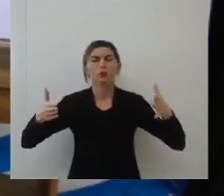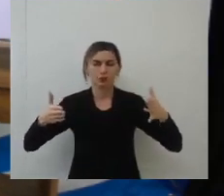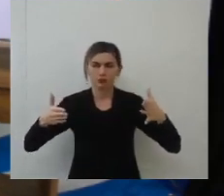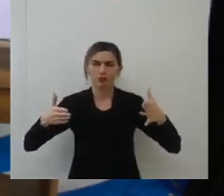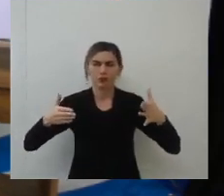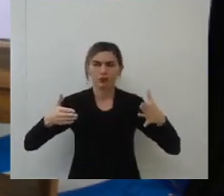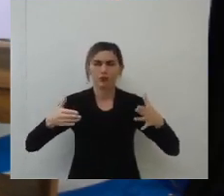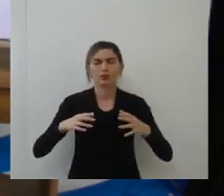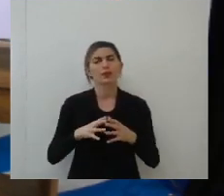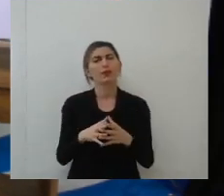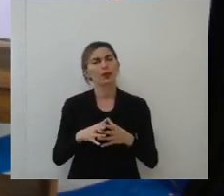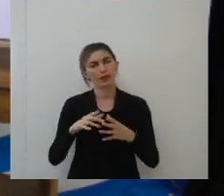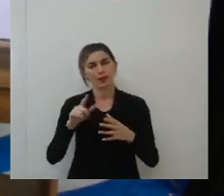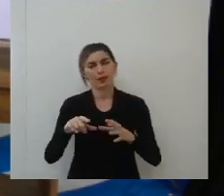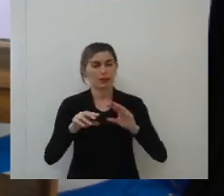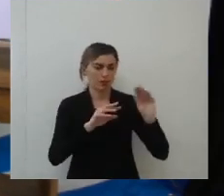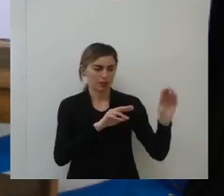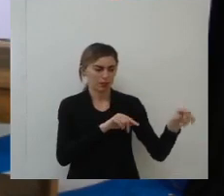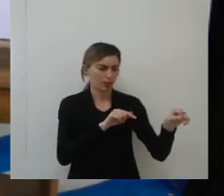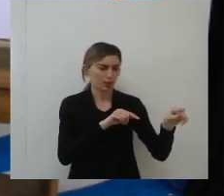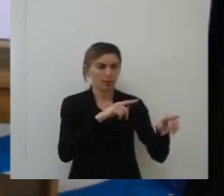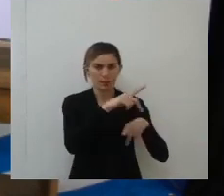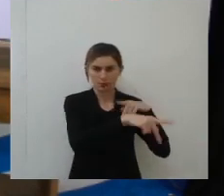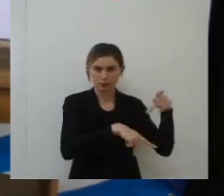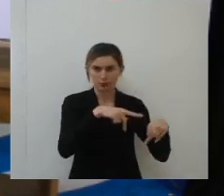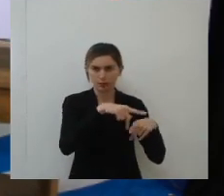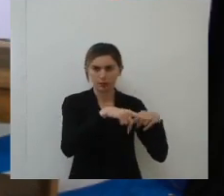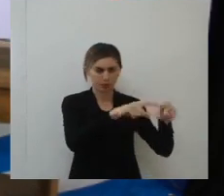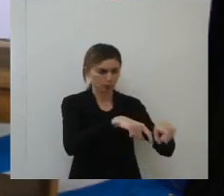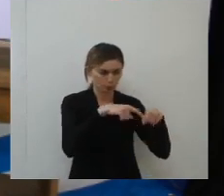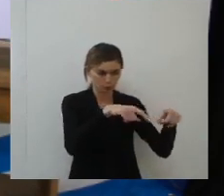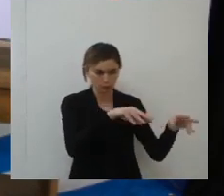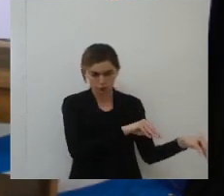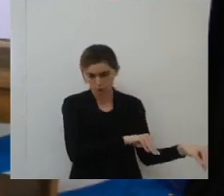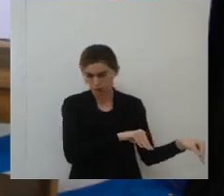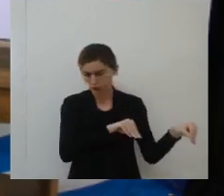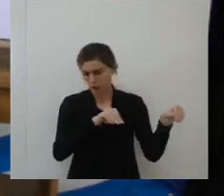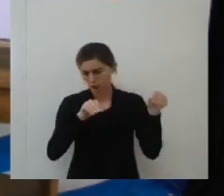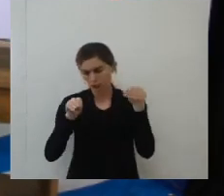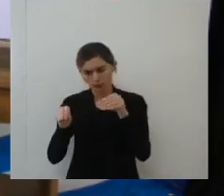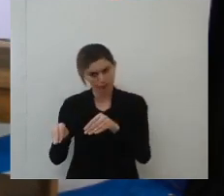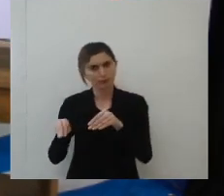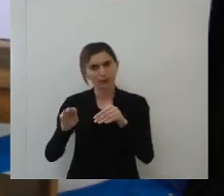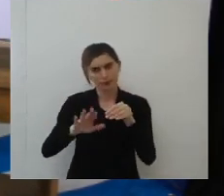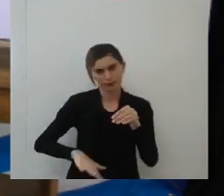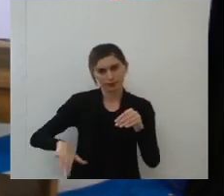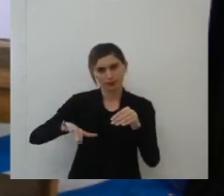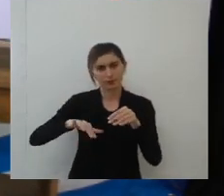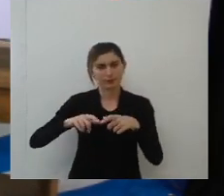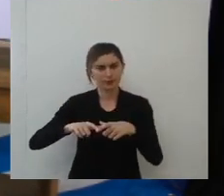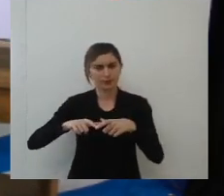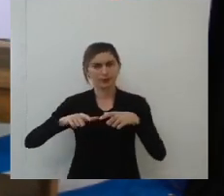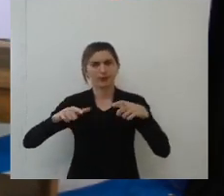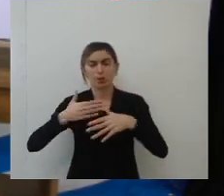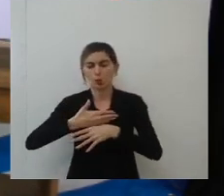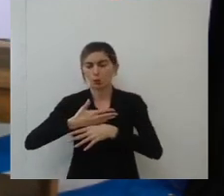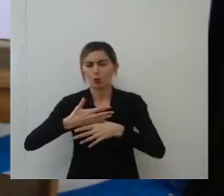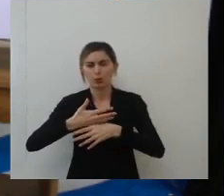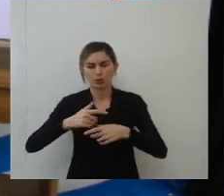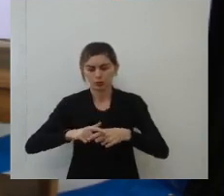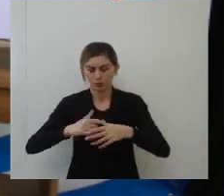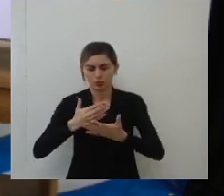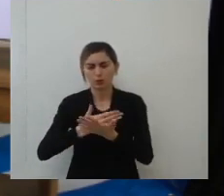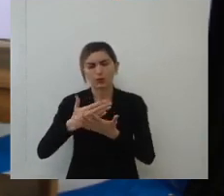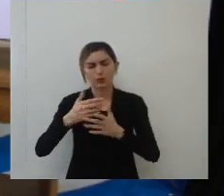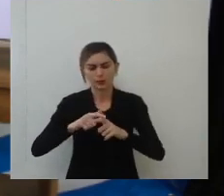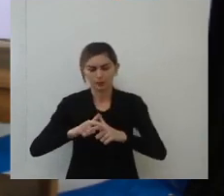crescimento urbano é a saída da população da zona rural para a área urbana. Então ela começa a crescer.